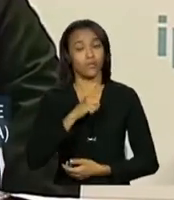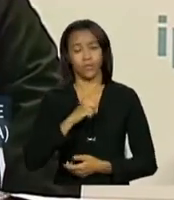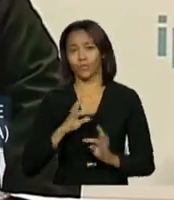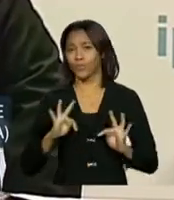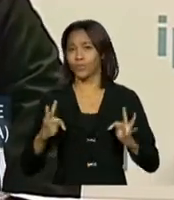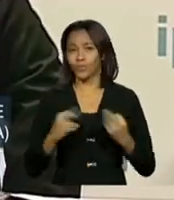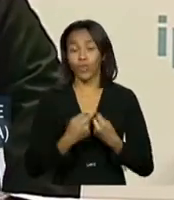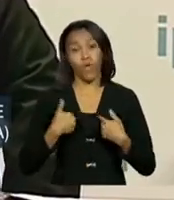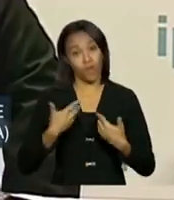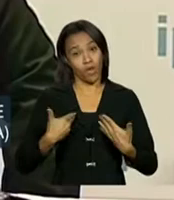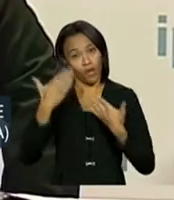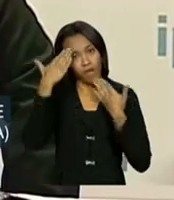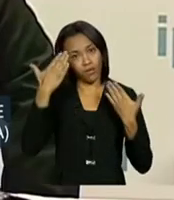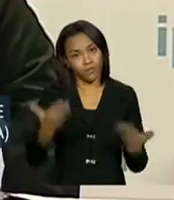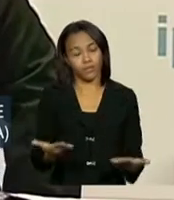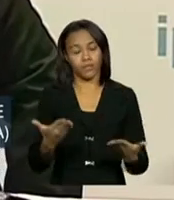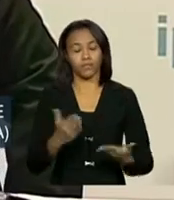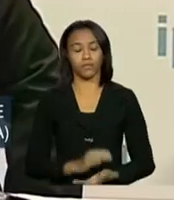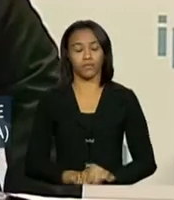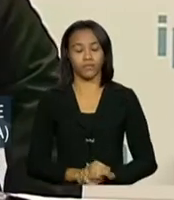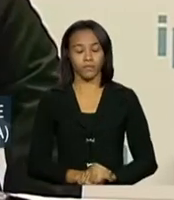Eu queria agradecer